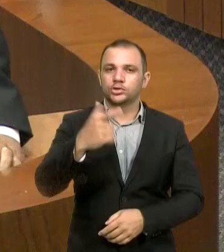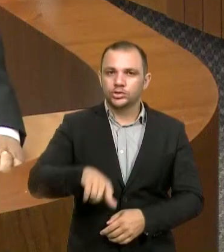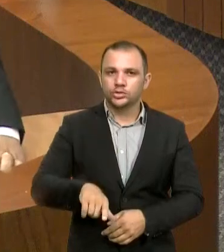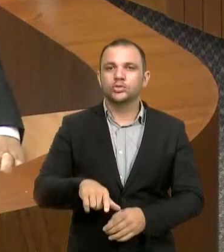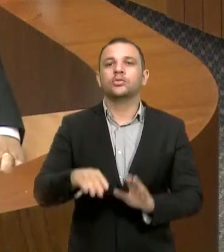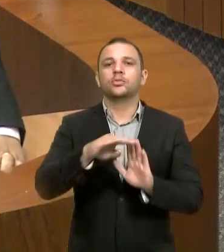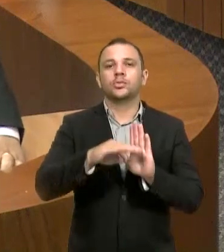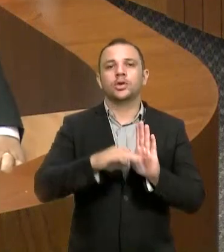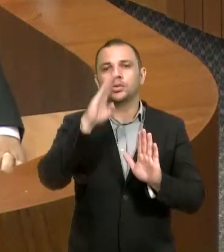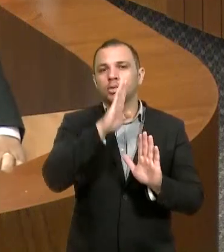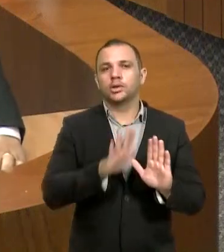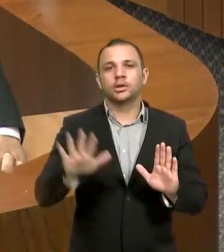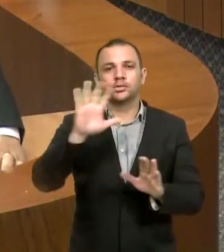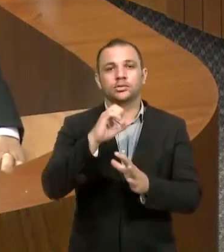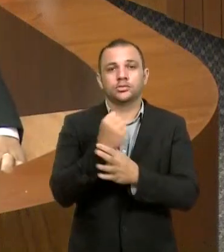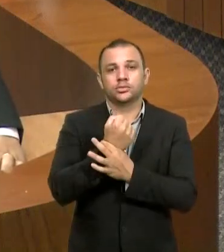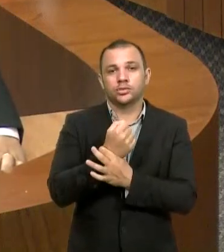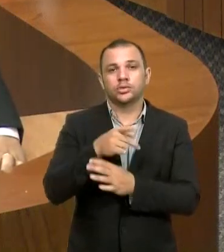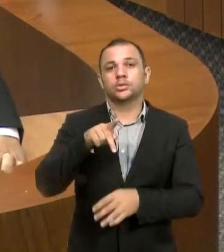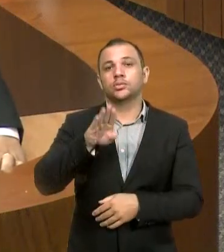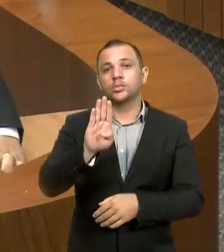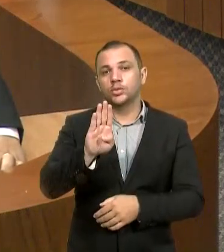Segurança Pública com Cidadania, o PRONASS.